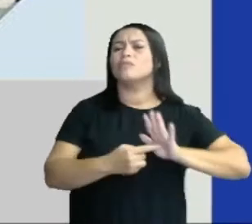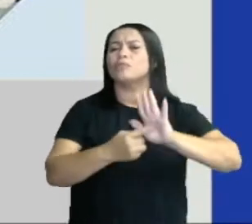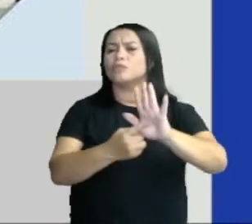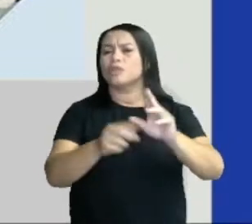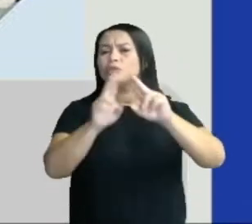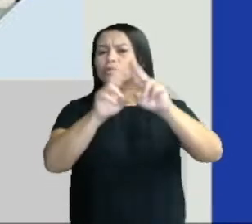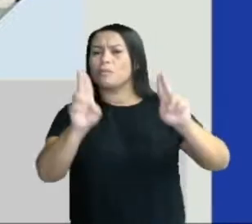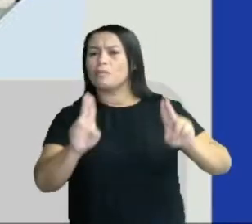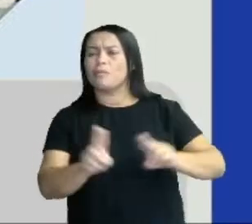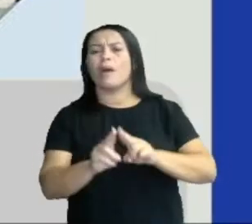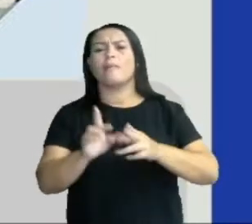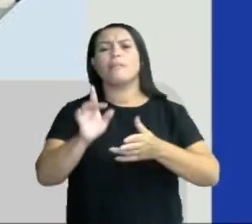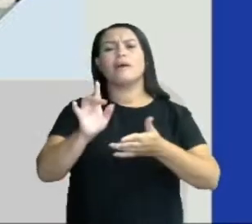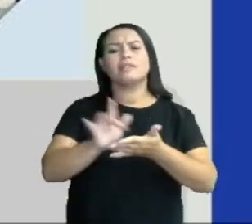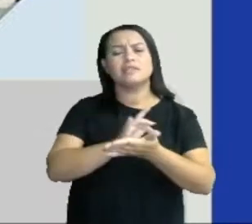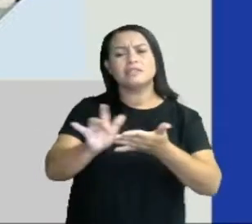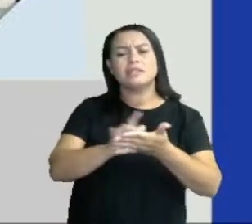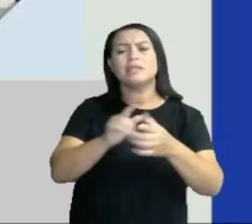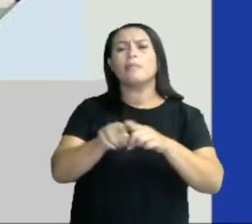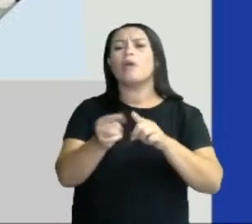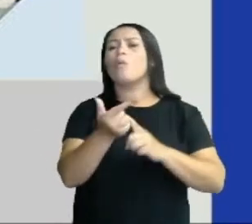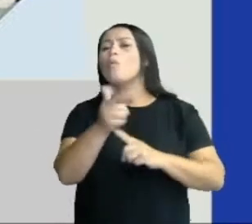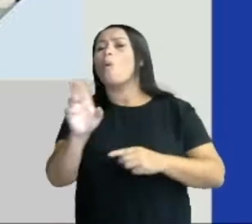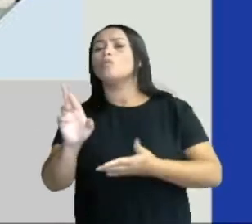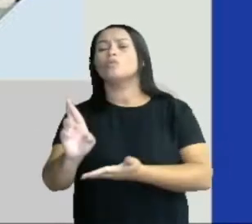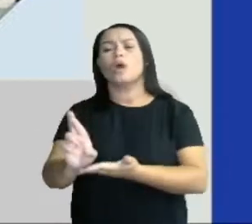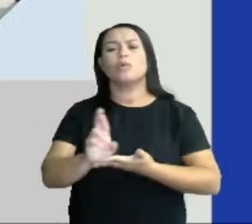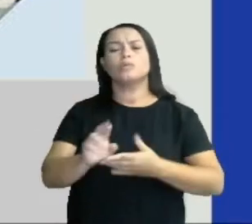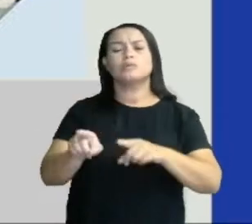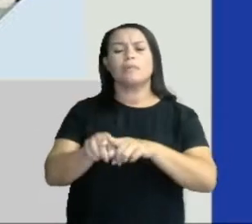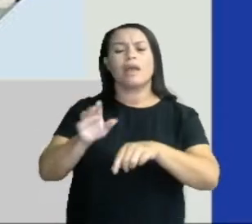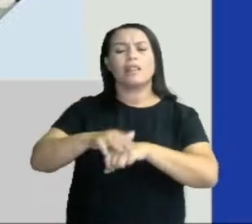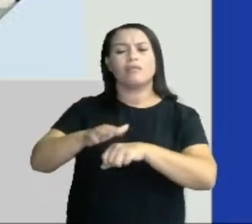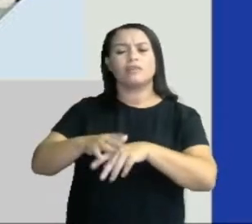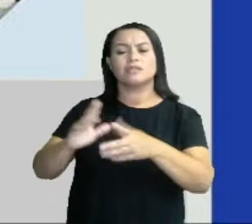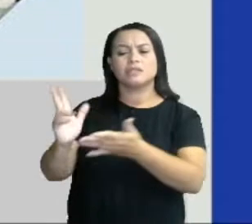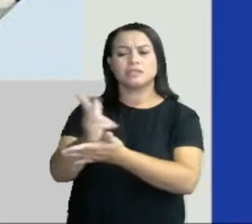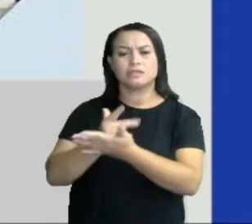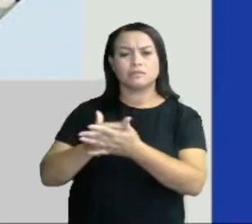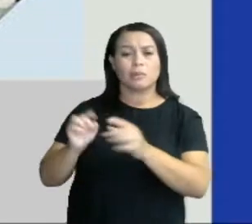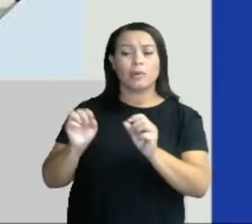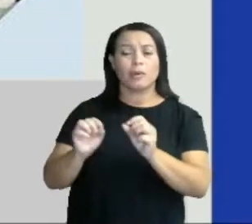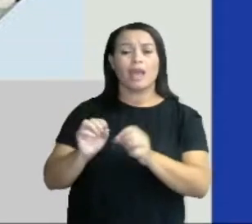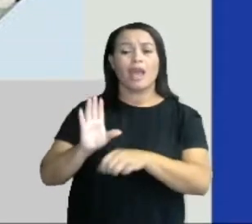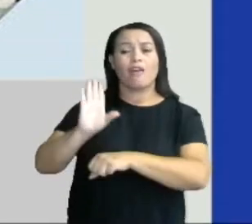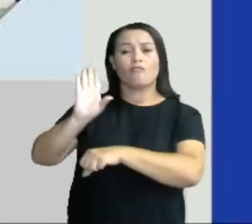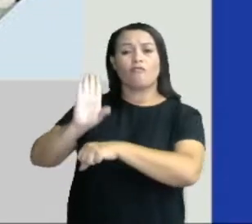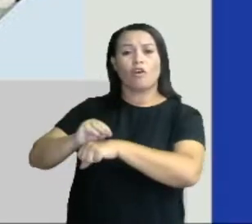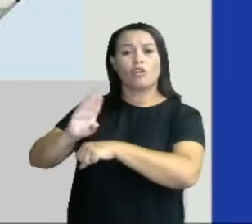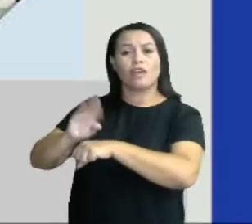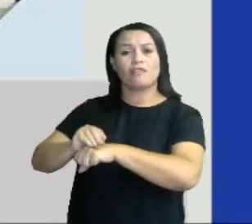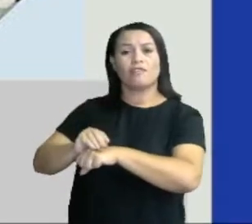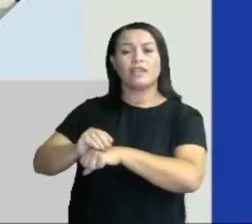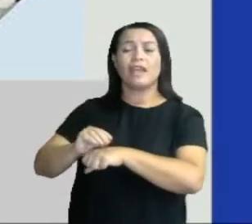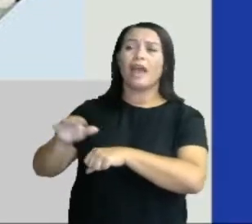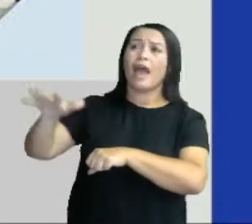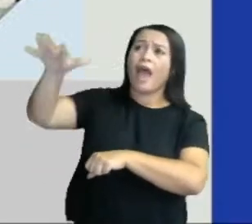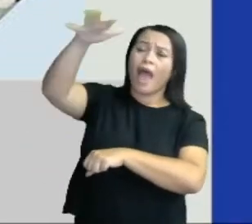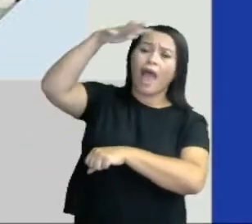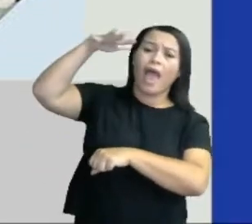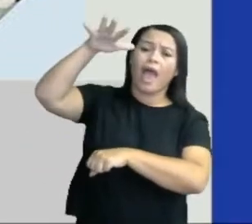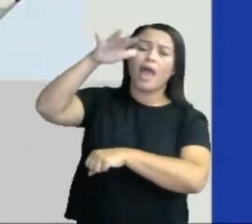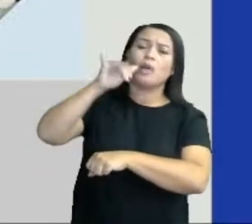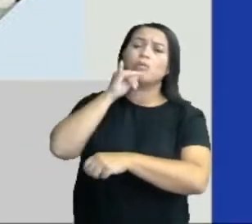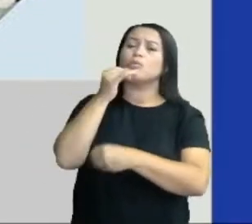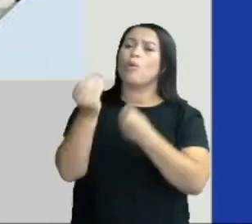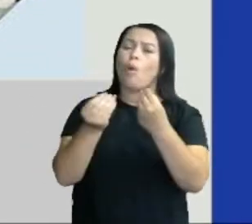acessar. Um outro recurso muito utilizado na confecção de mapas na atualidade é a fotografia aérea, que, se bem que ela não é tão recente,